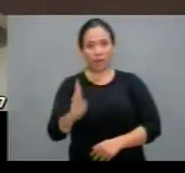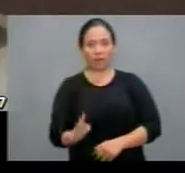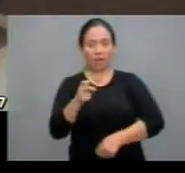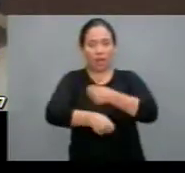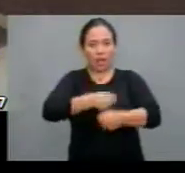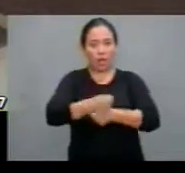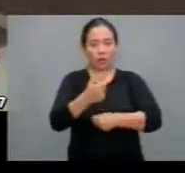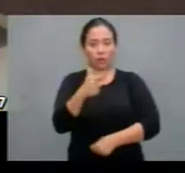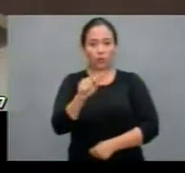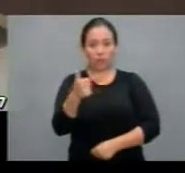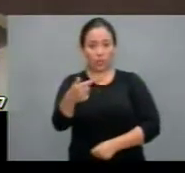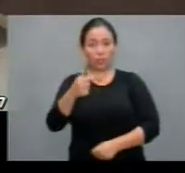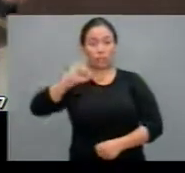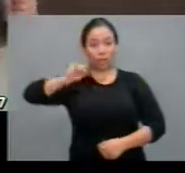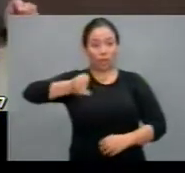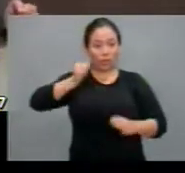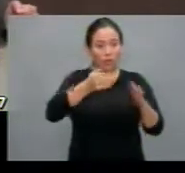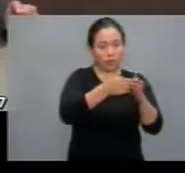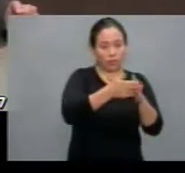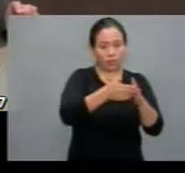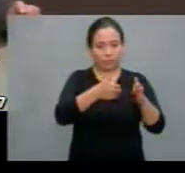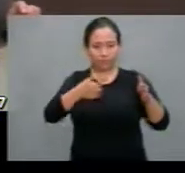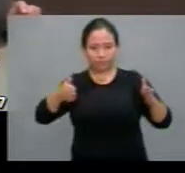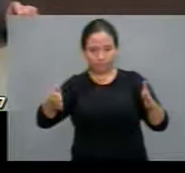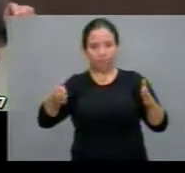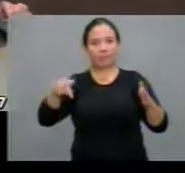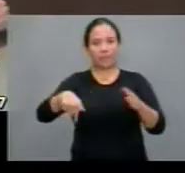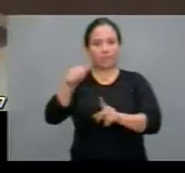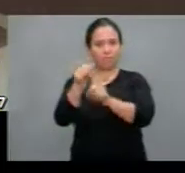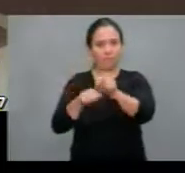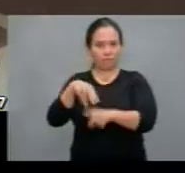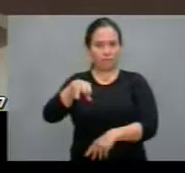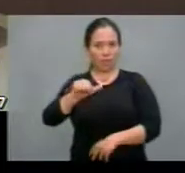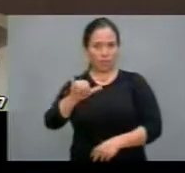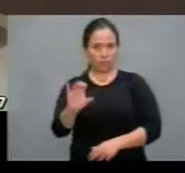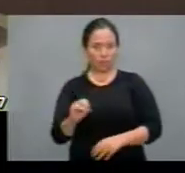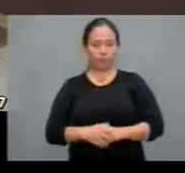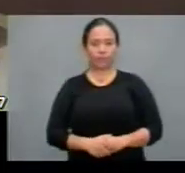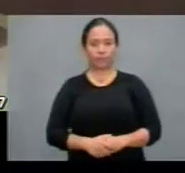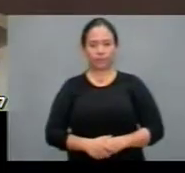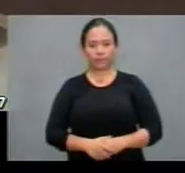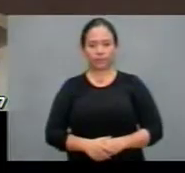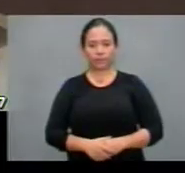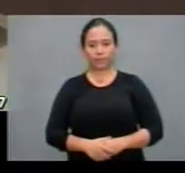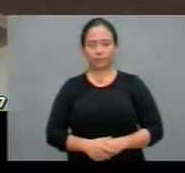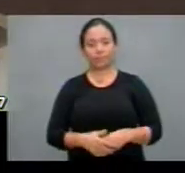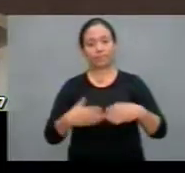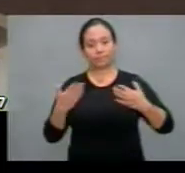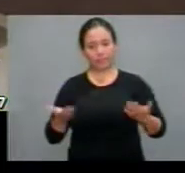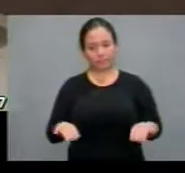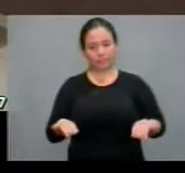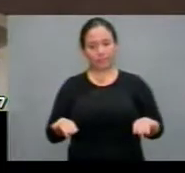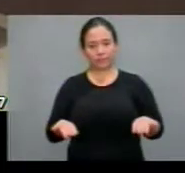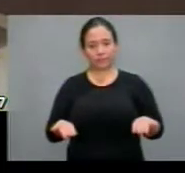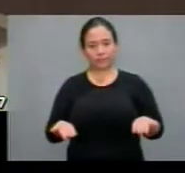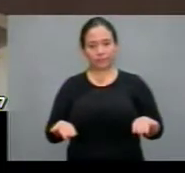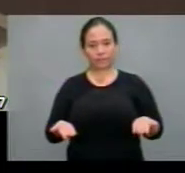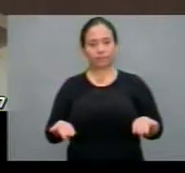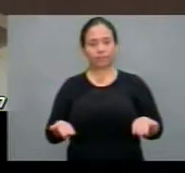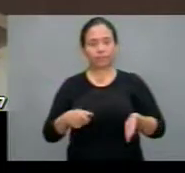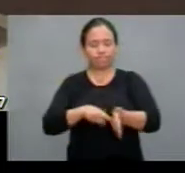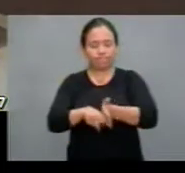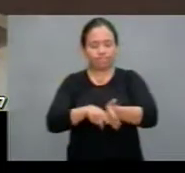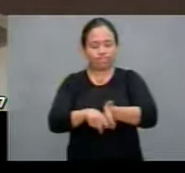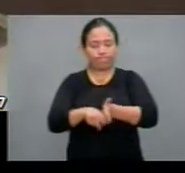entre janeiro e o início desse mês de maio. revelam que